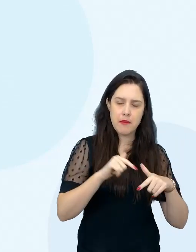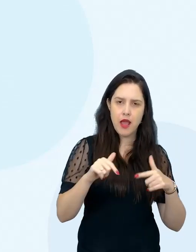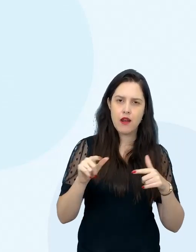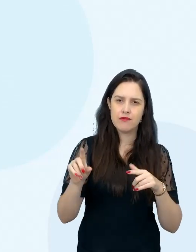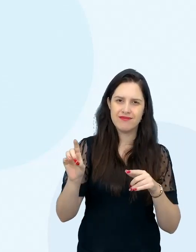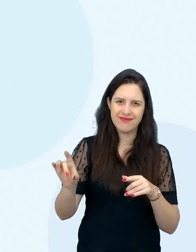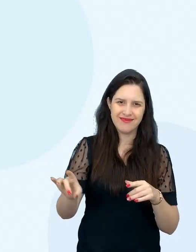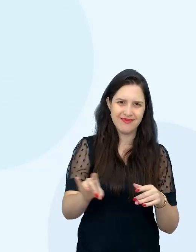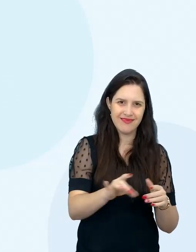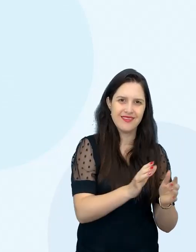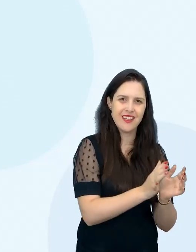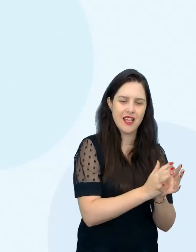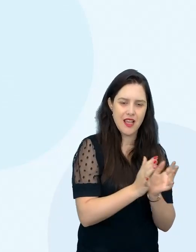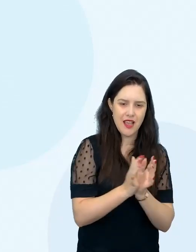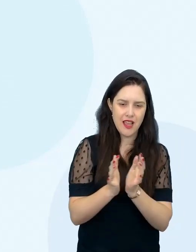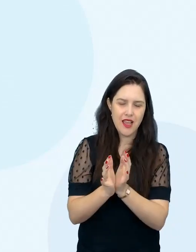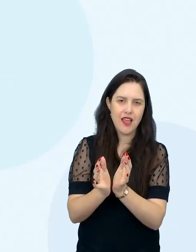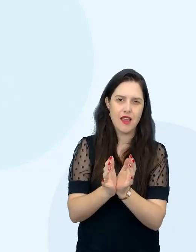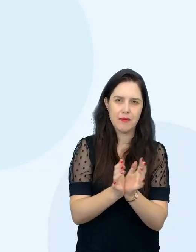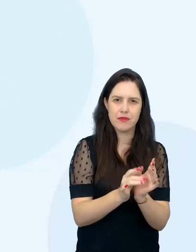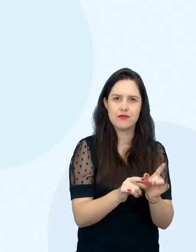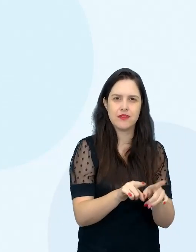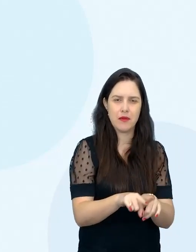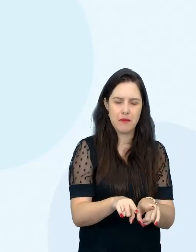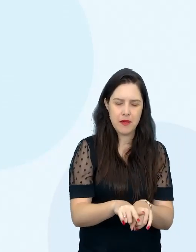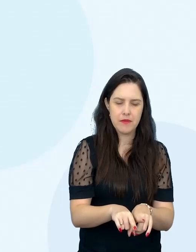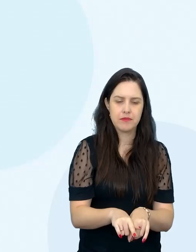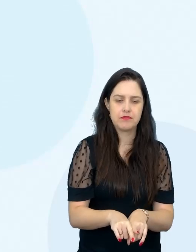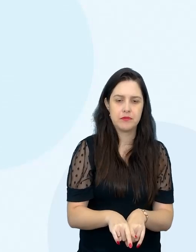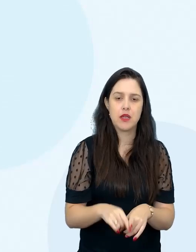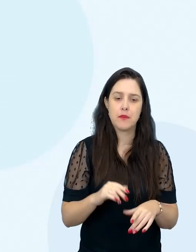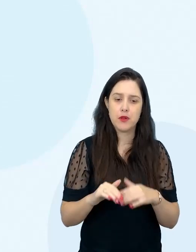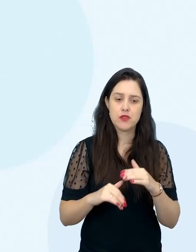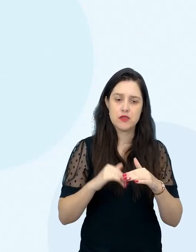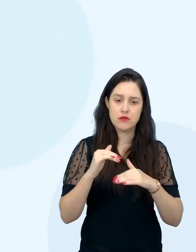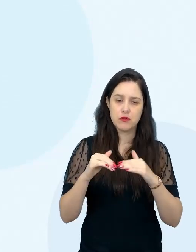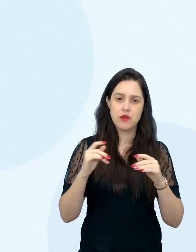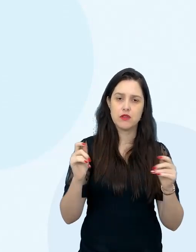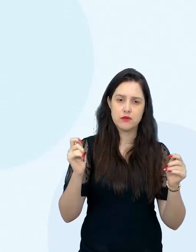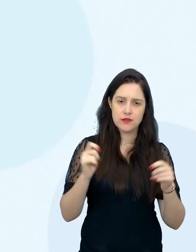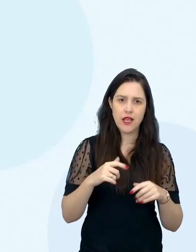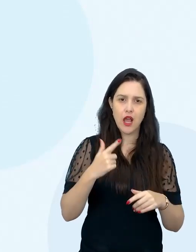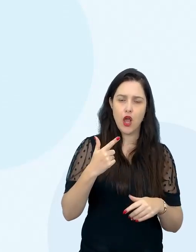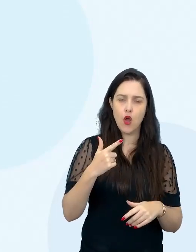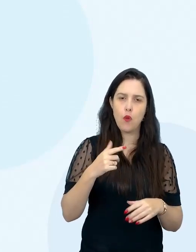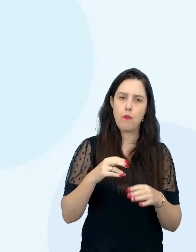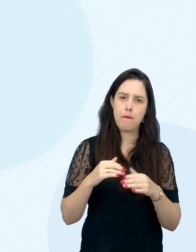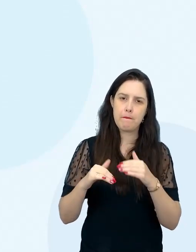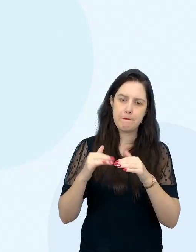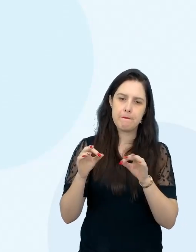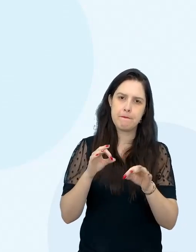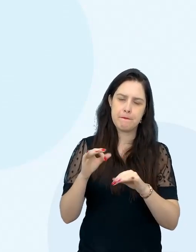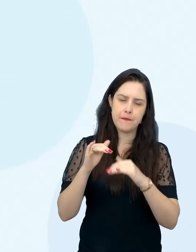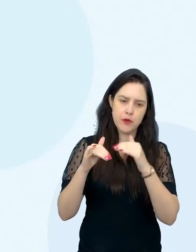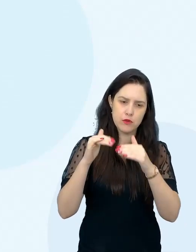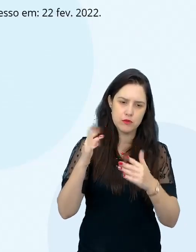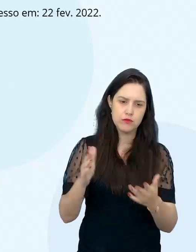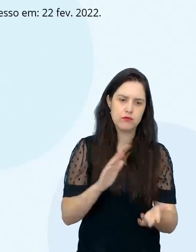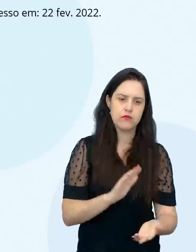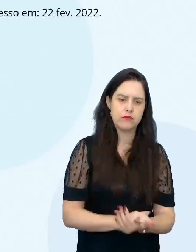foi apresentado esse resultado final, mas, né, o desenvolvimento aí ao longo do processo, tá ok?